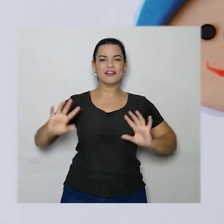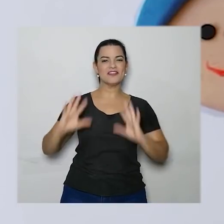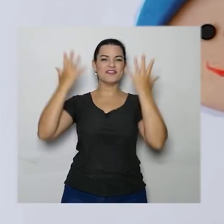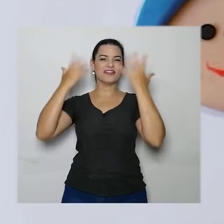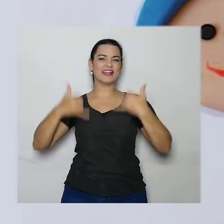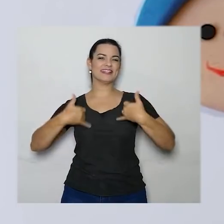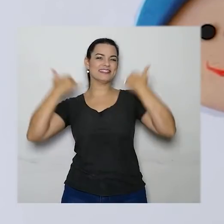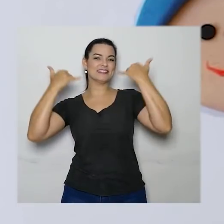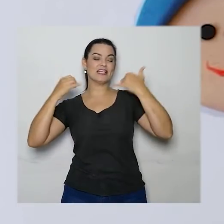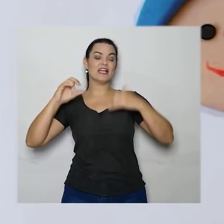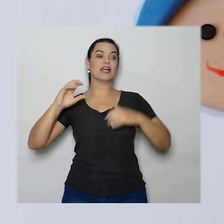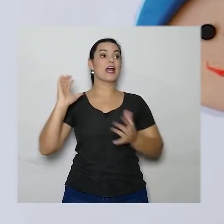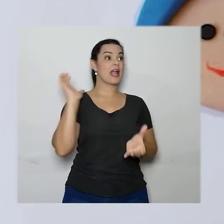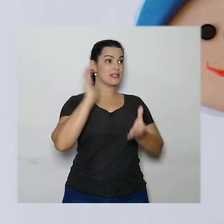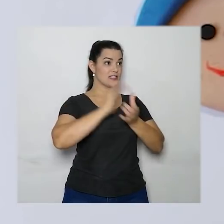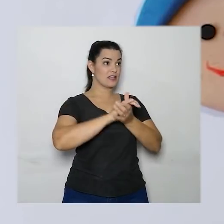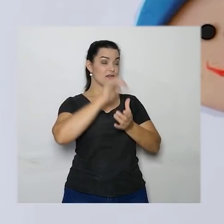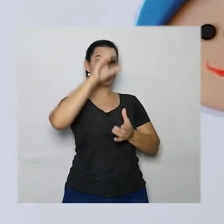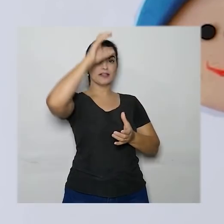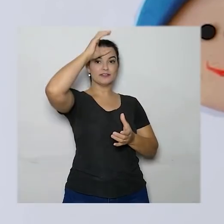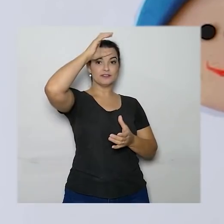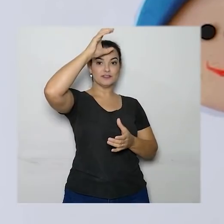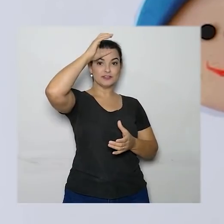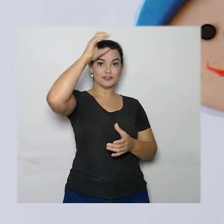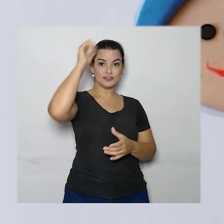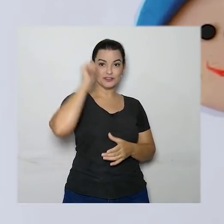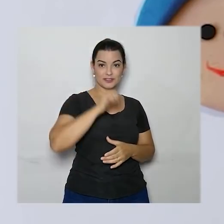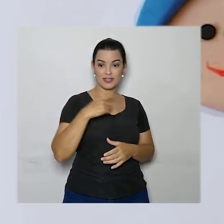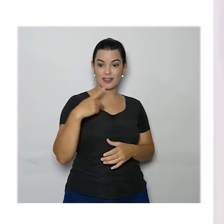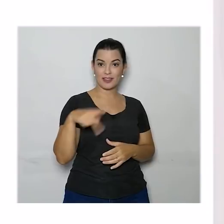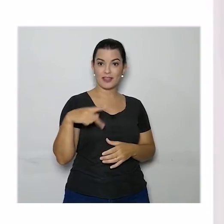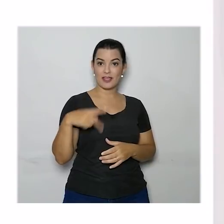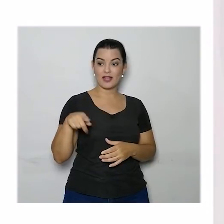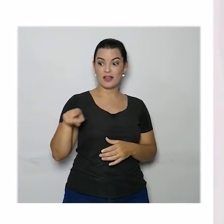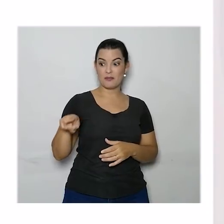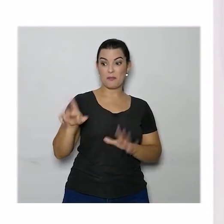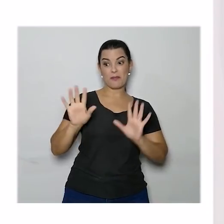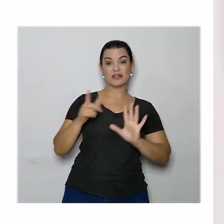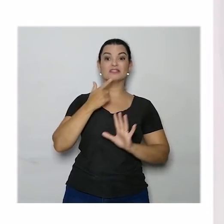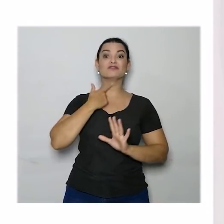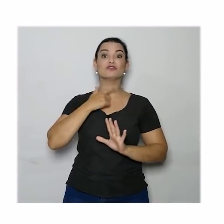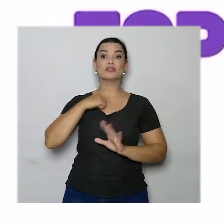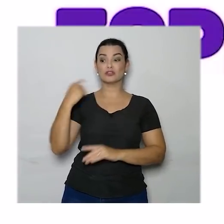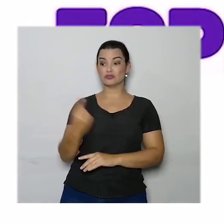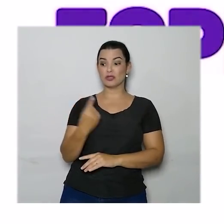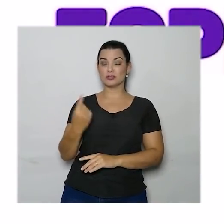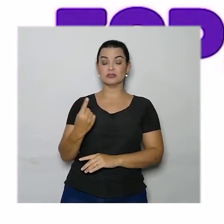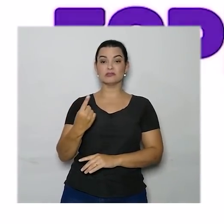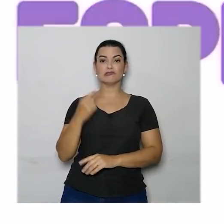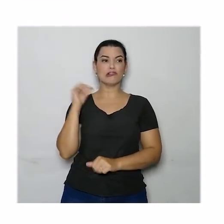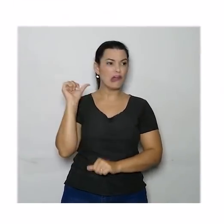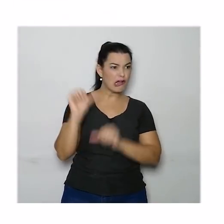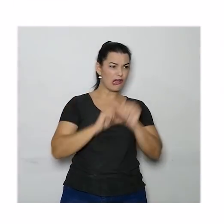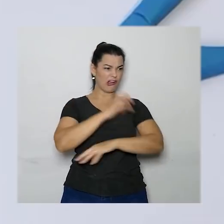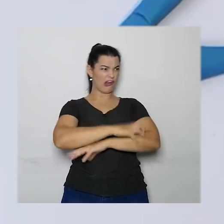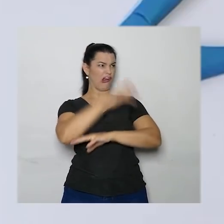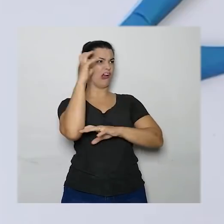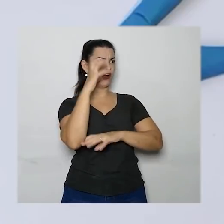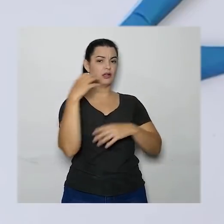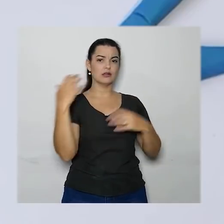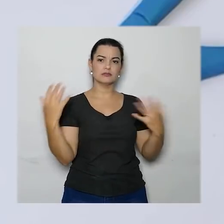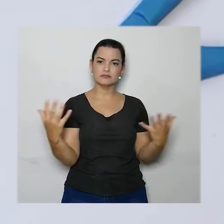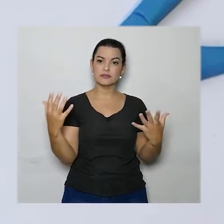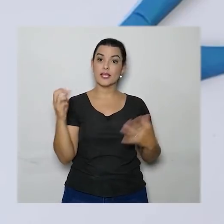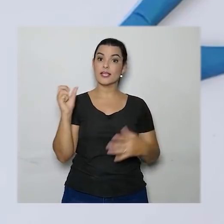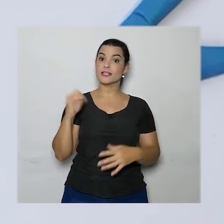casamento da titia, Pedro quer ficar sozinho, Pedro vira porco espinho.